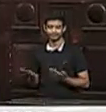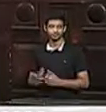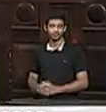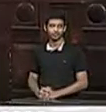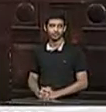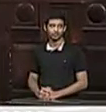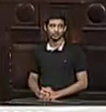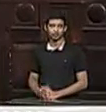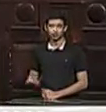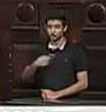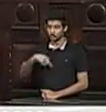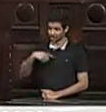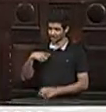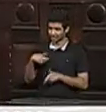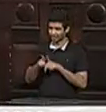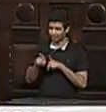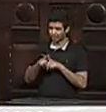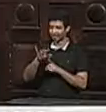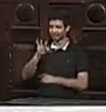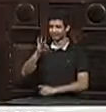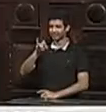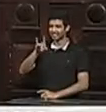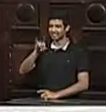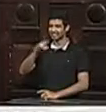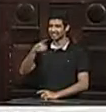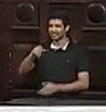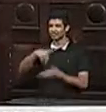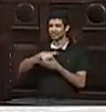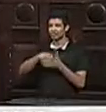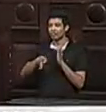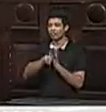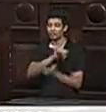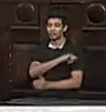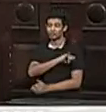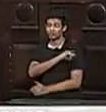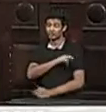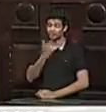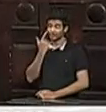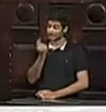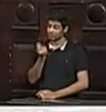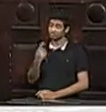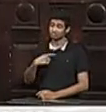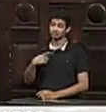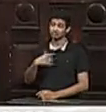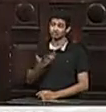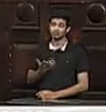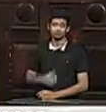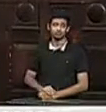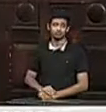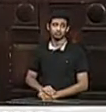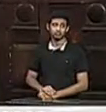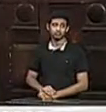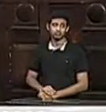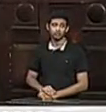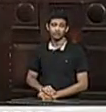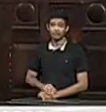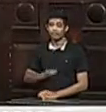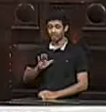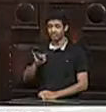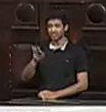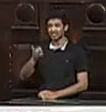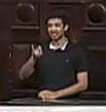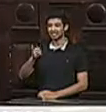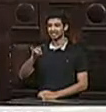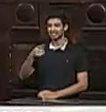aqui a Federação de Futebol do Estado do Rio de Janeiro. Tem recursos em abundância. A Federação de Futebol do Estado do Rio de